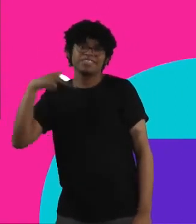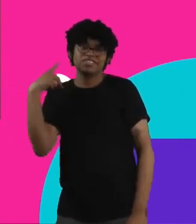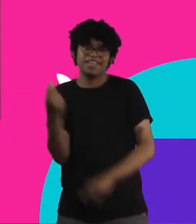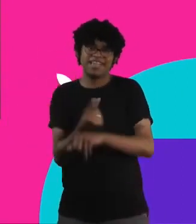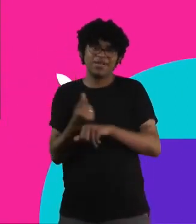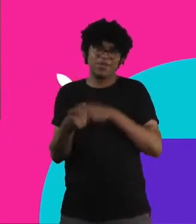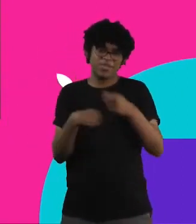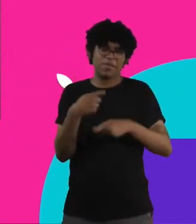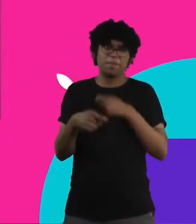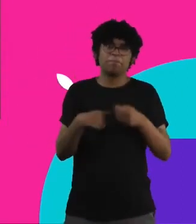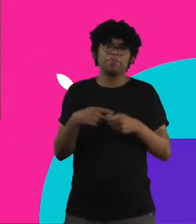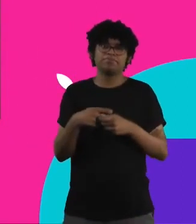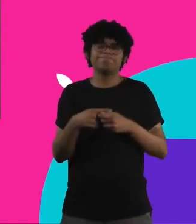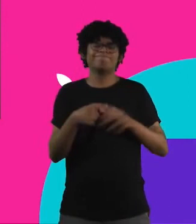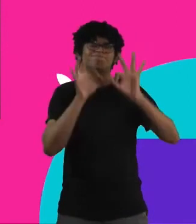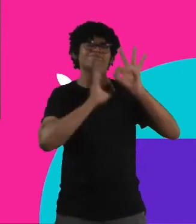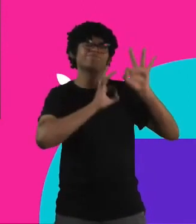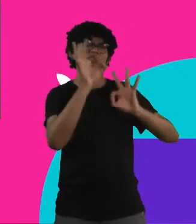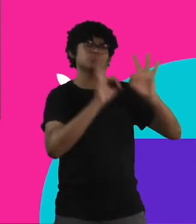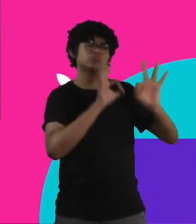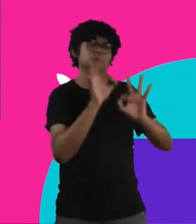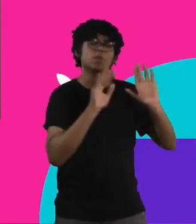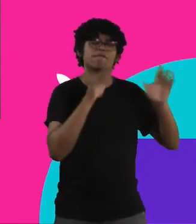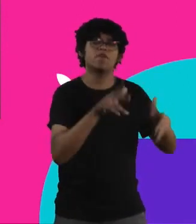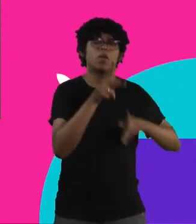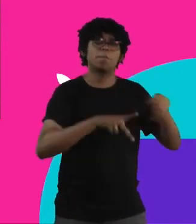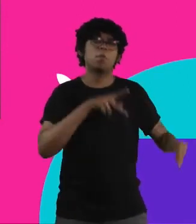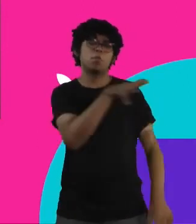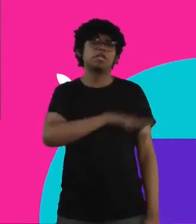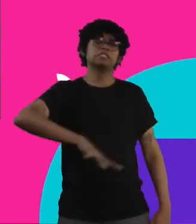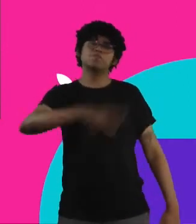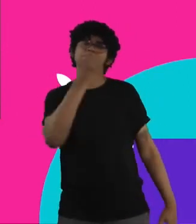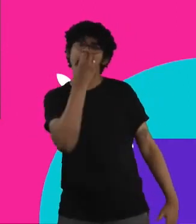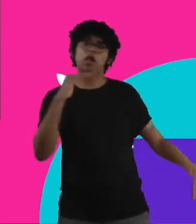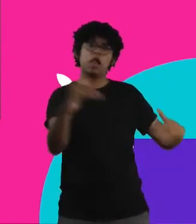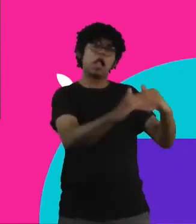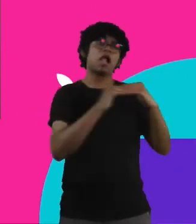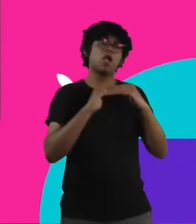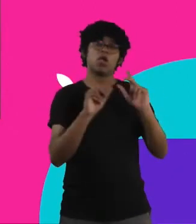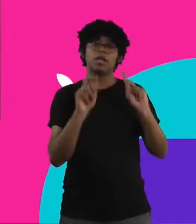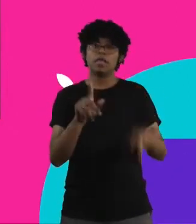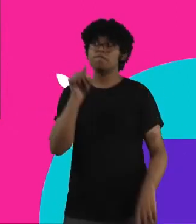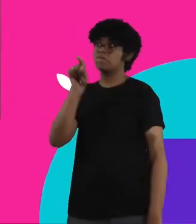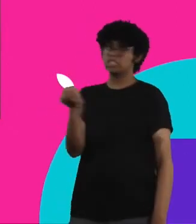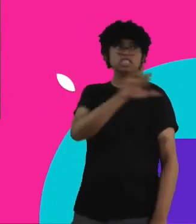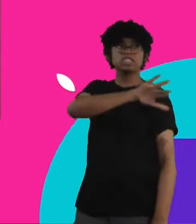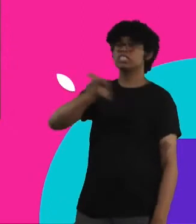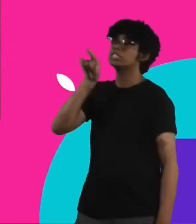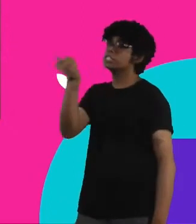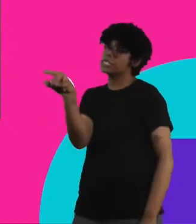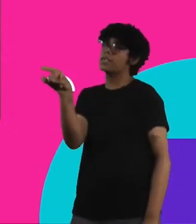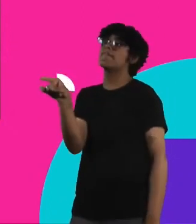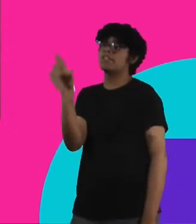bem desenhada, que eu estou focado no bem comum, beleza, então olha só, você é dono do banco privado,